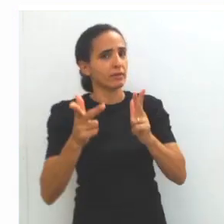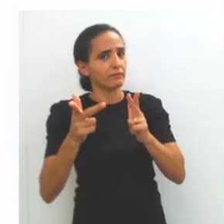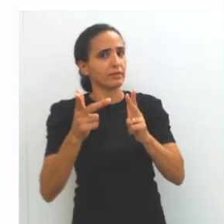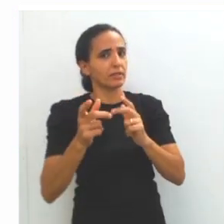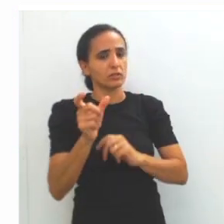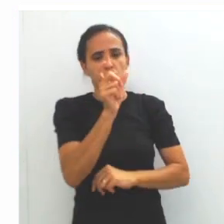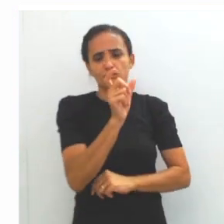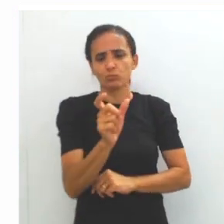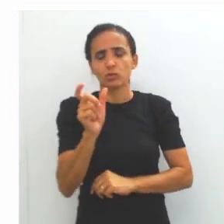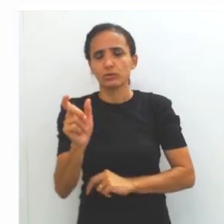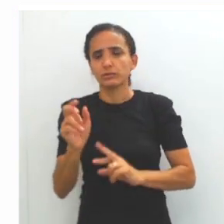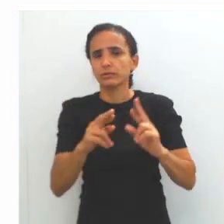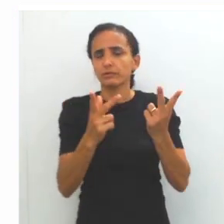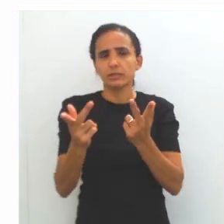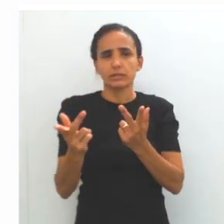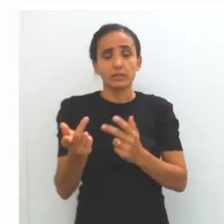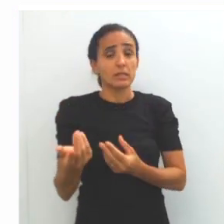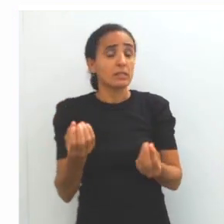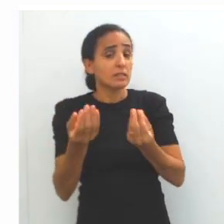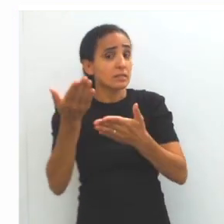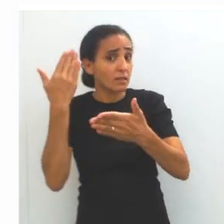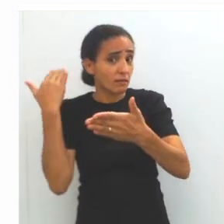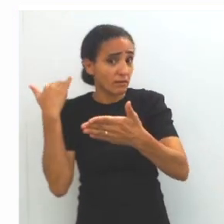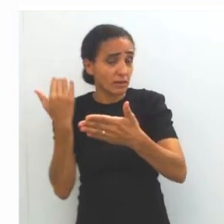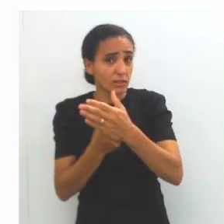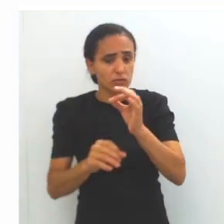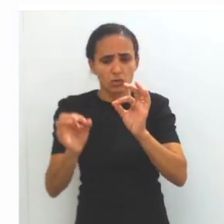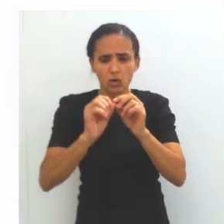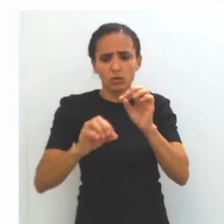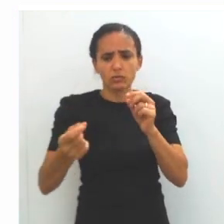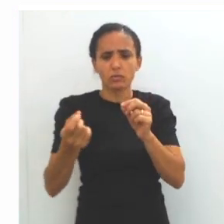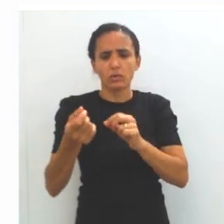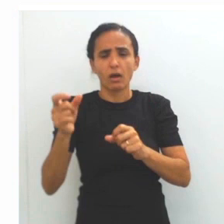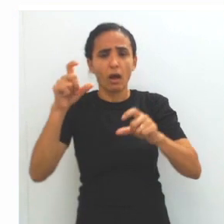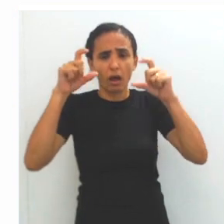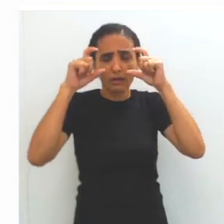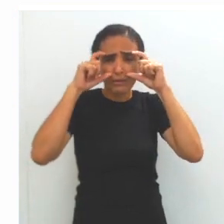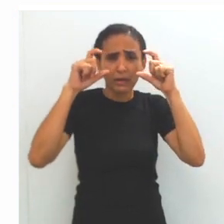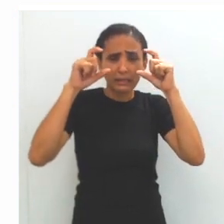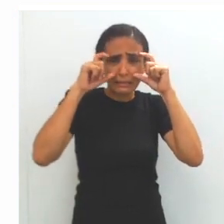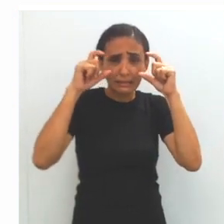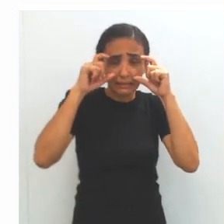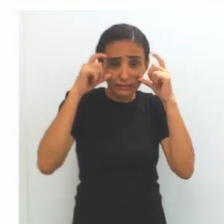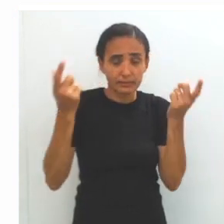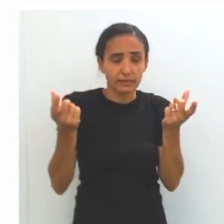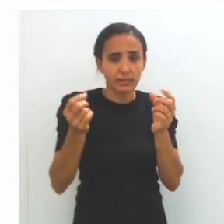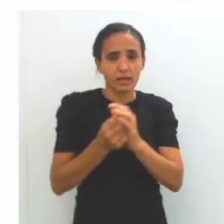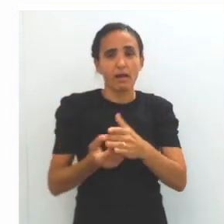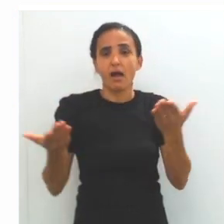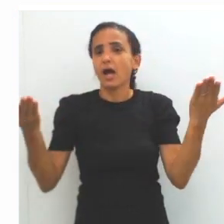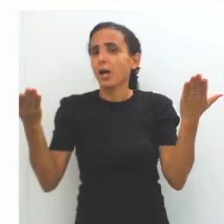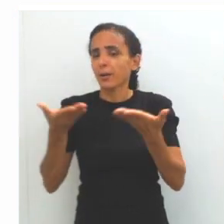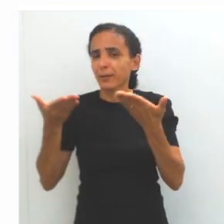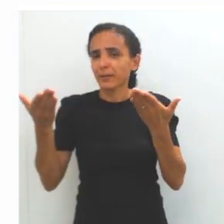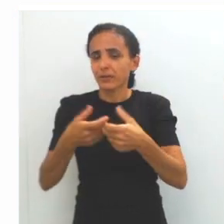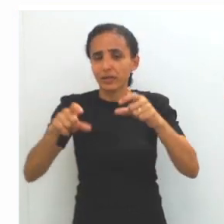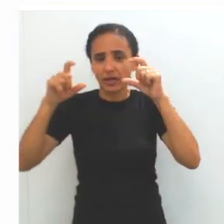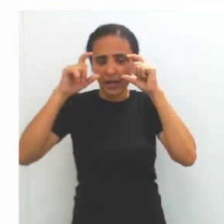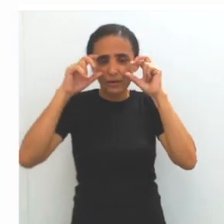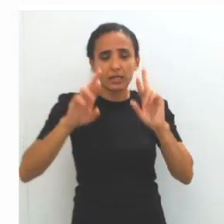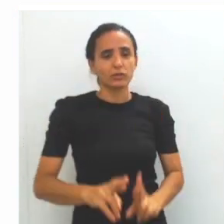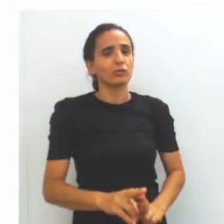Hipermetropismo, ponto focal após a retina. Se na miopia eu coloquei lentes divergentes,